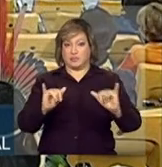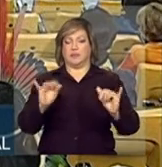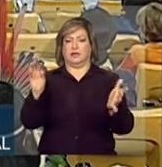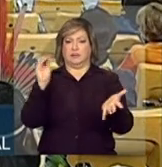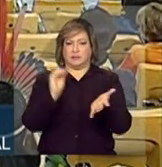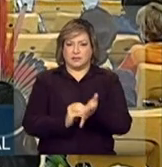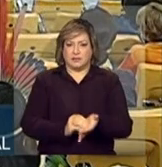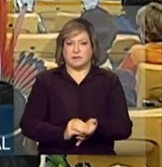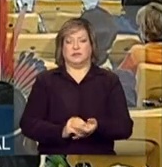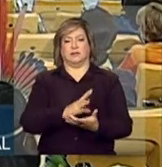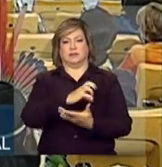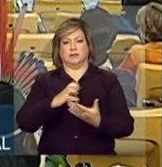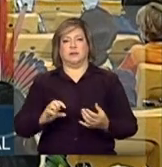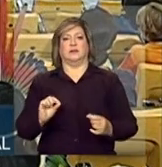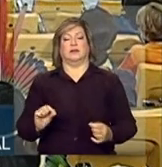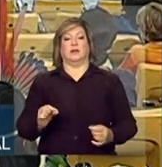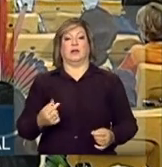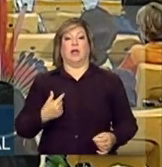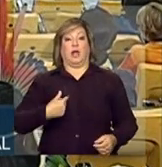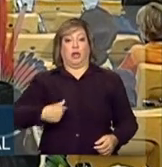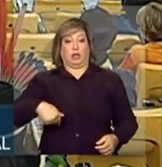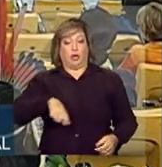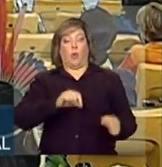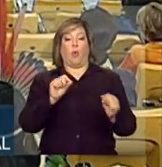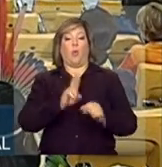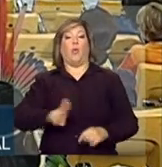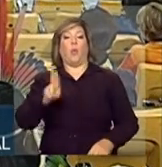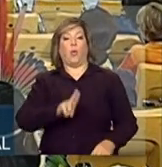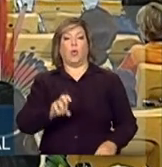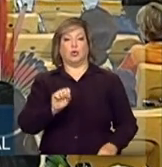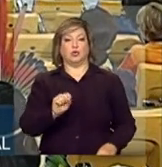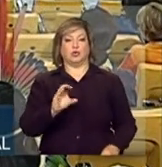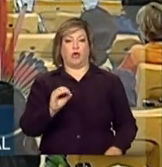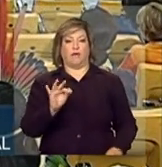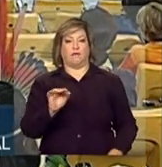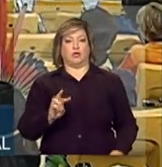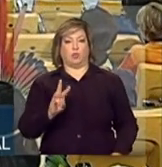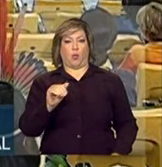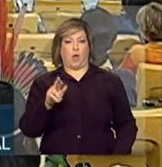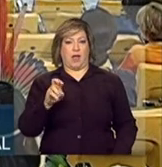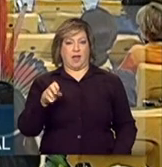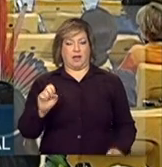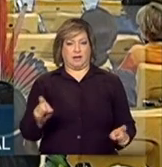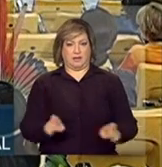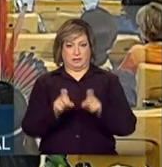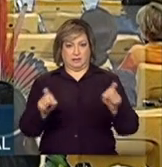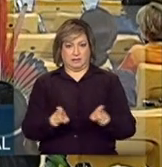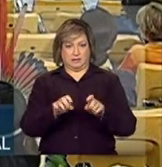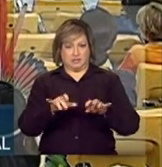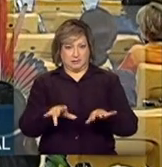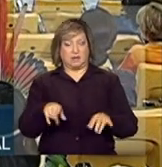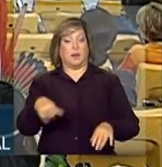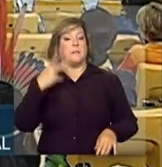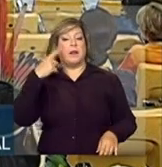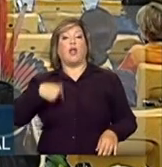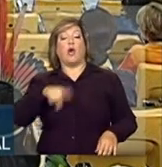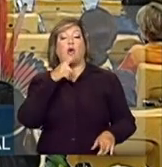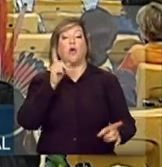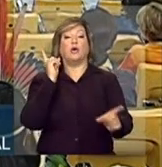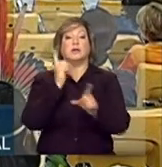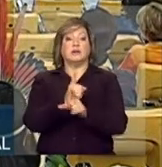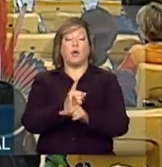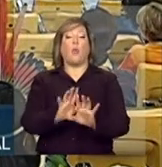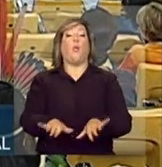gravados, foram degravados, e nós usamos um software, que é o Alcest, que é um software de análise lexical, para a gente encontrar qual é